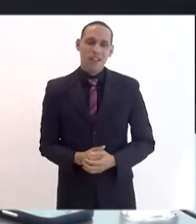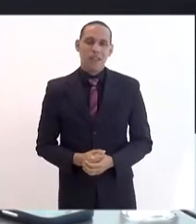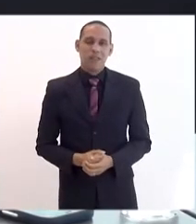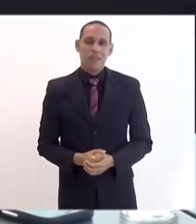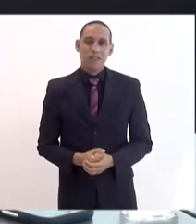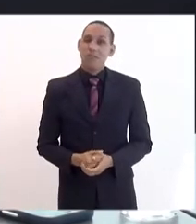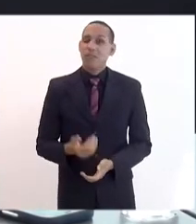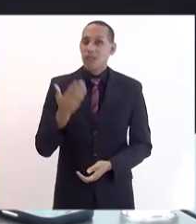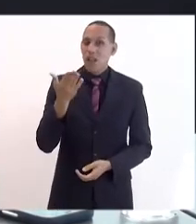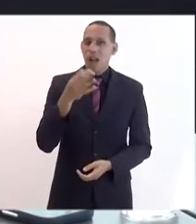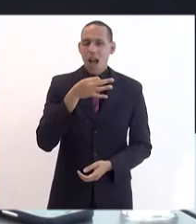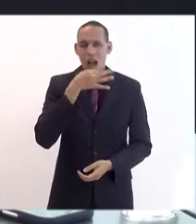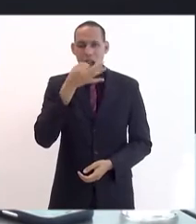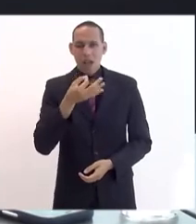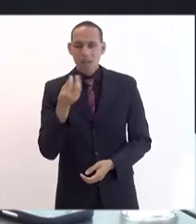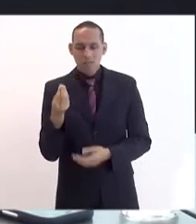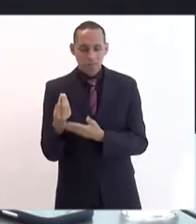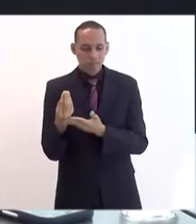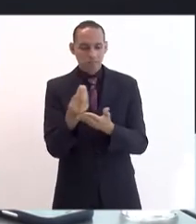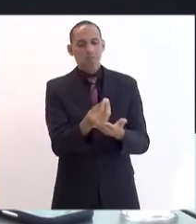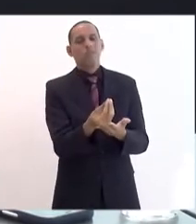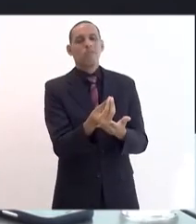o senhor dá um parecer.